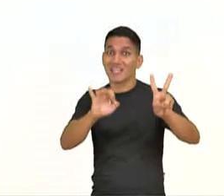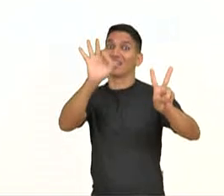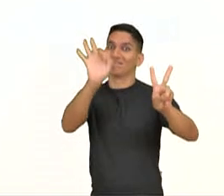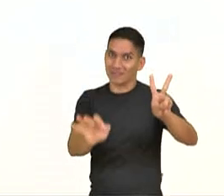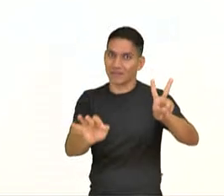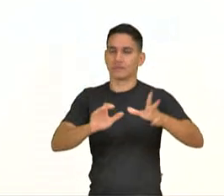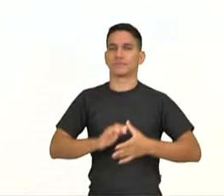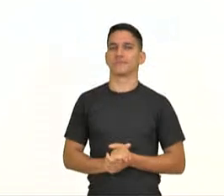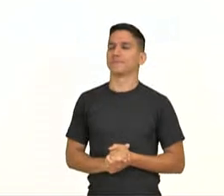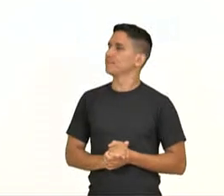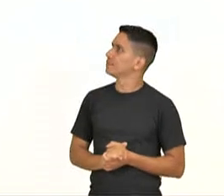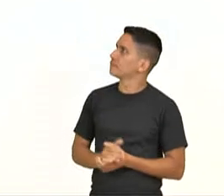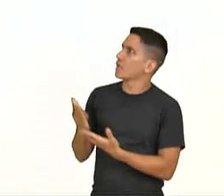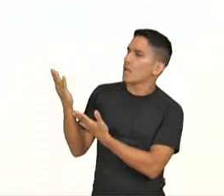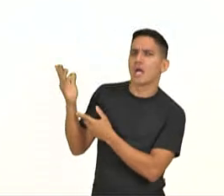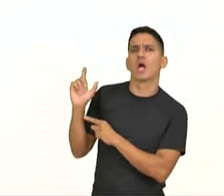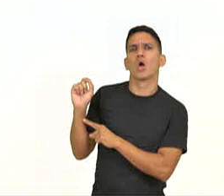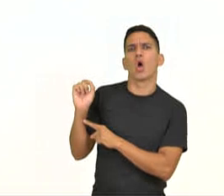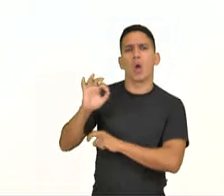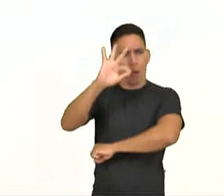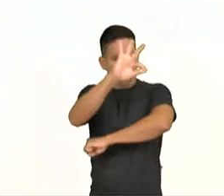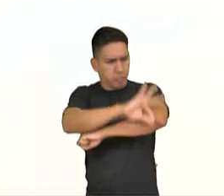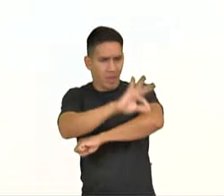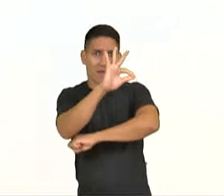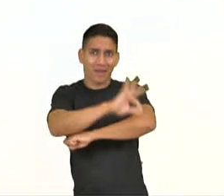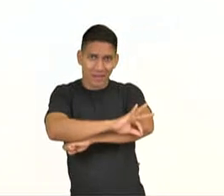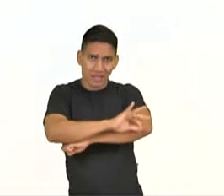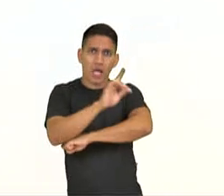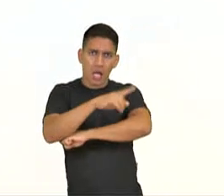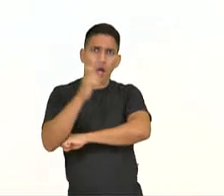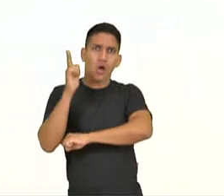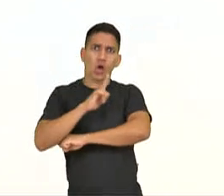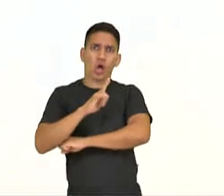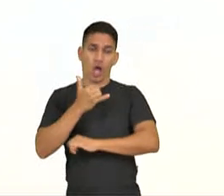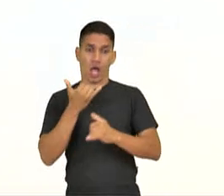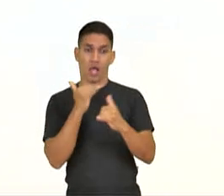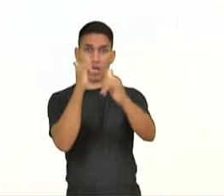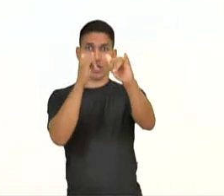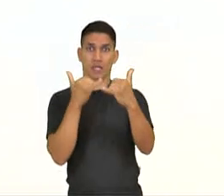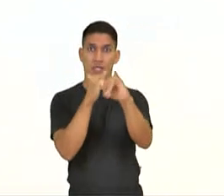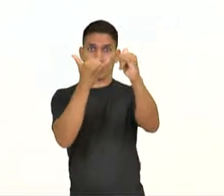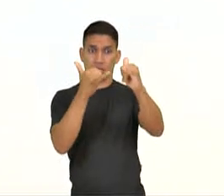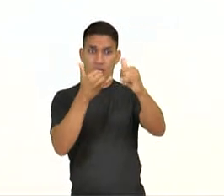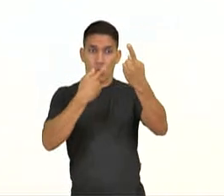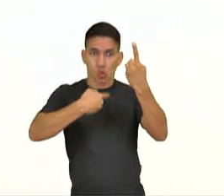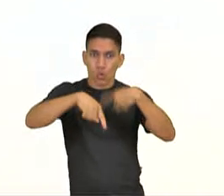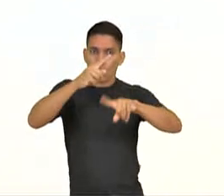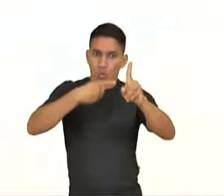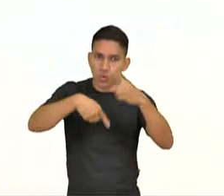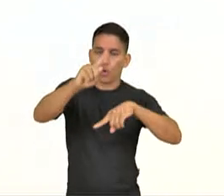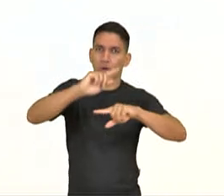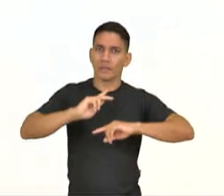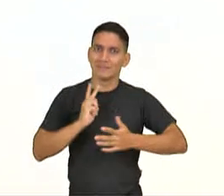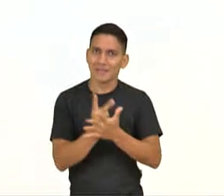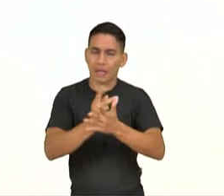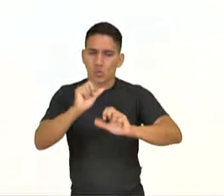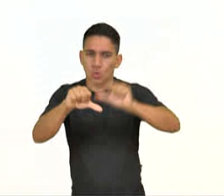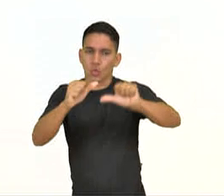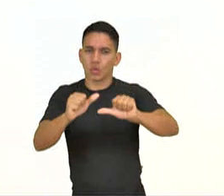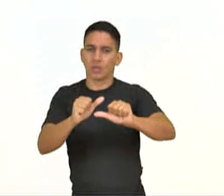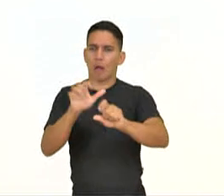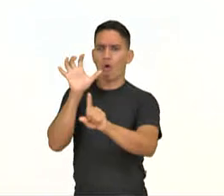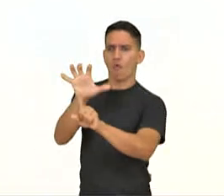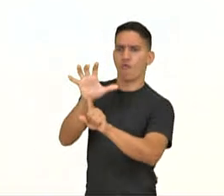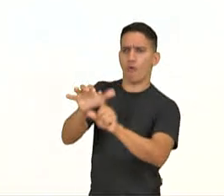O petróleo é uma fonte de energia renovável, uma fonte energética renovável, e sua utilização não é nociva ao meio